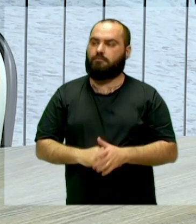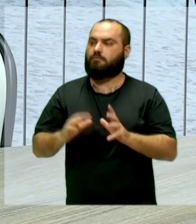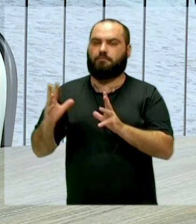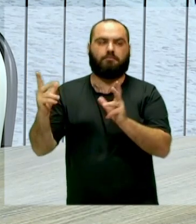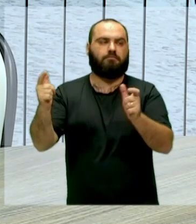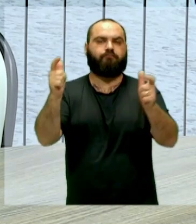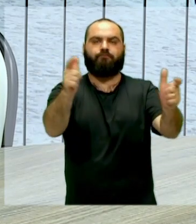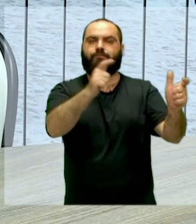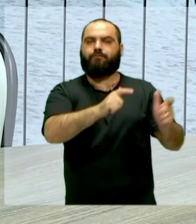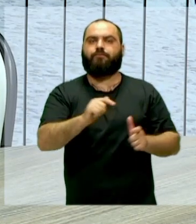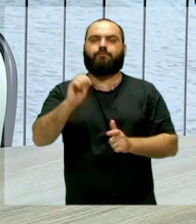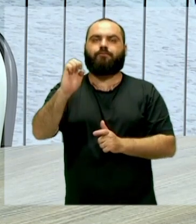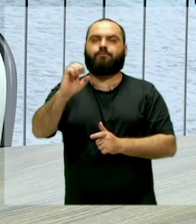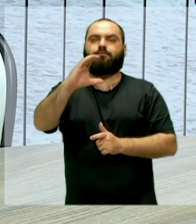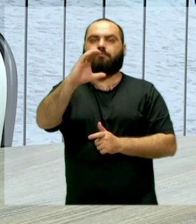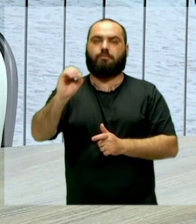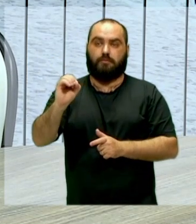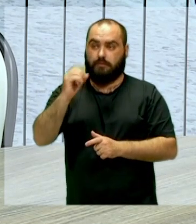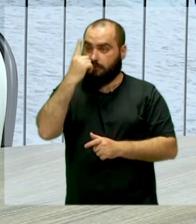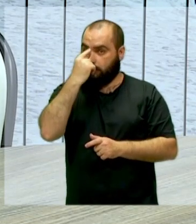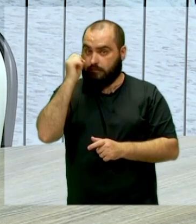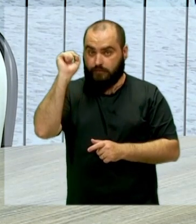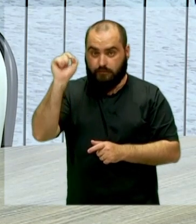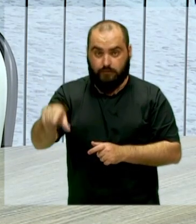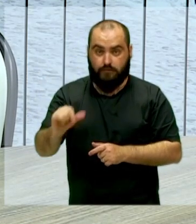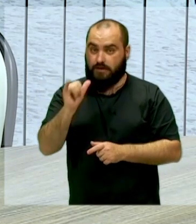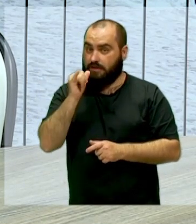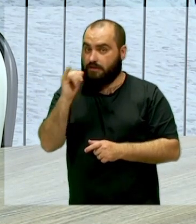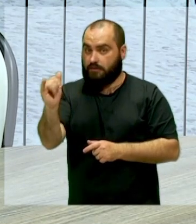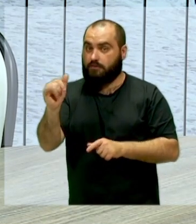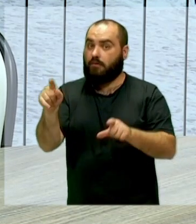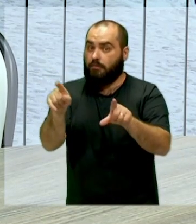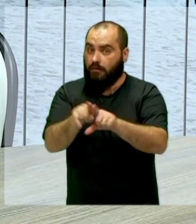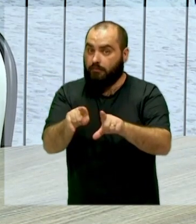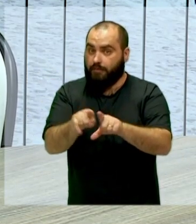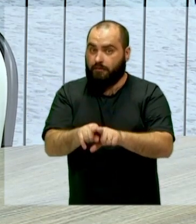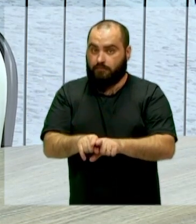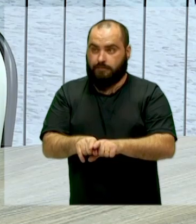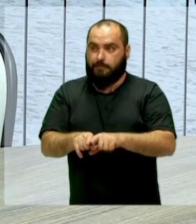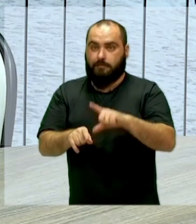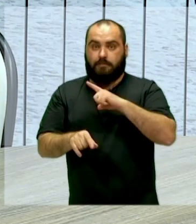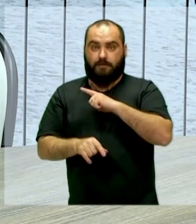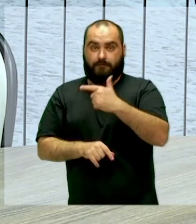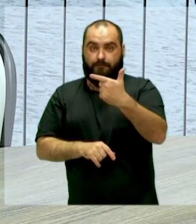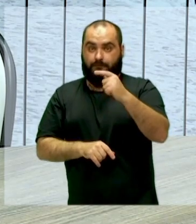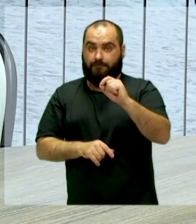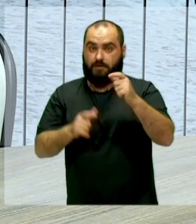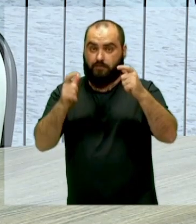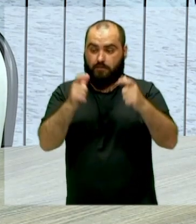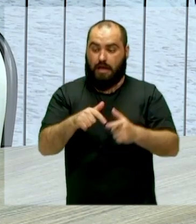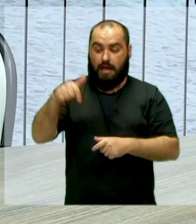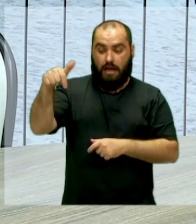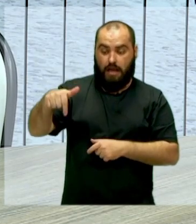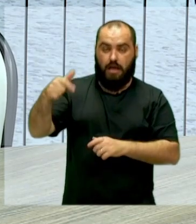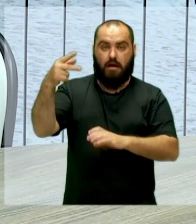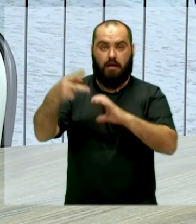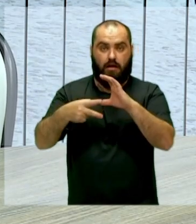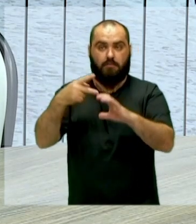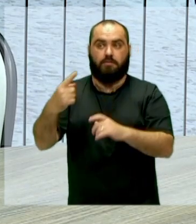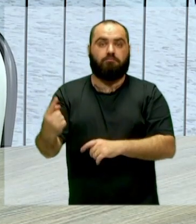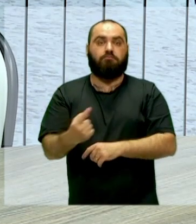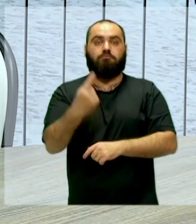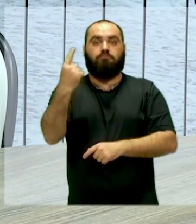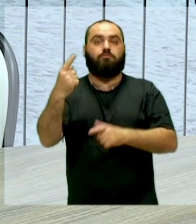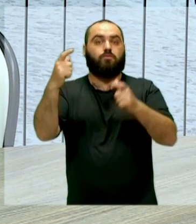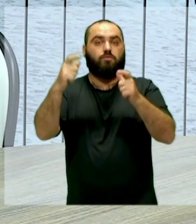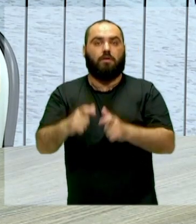coleta de lixo eletrônico também tem mais de de 20 pontos por Itajaí inclusive aqui na Câmara é um ponto de coleta de